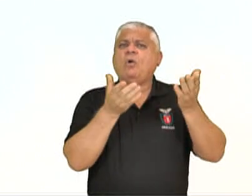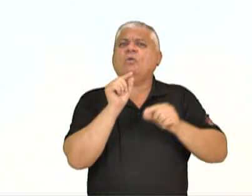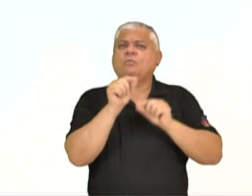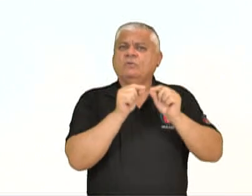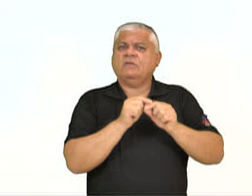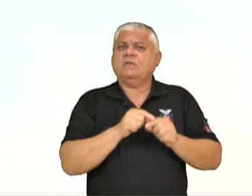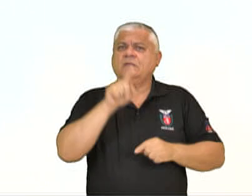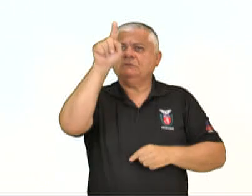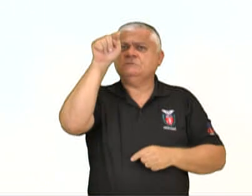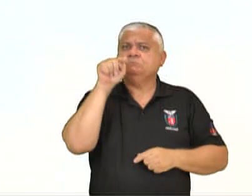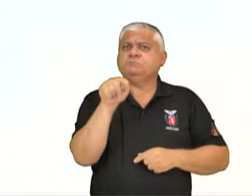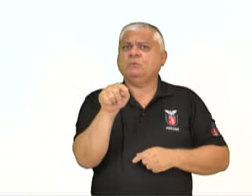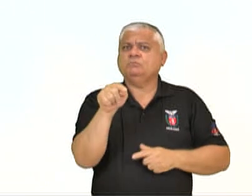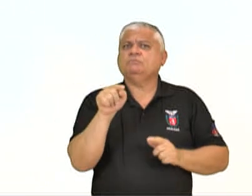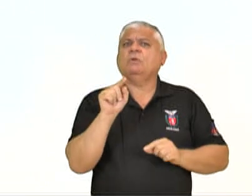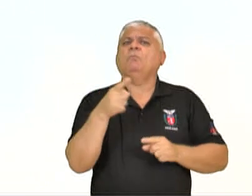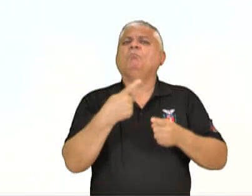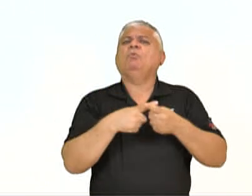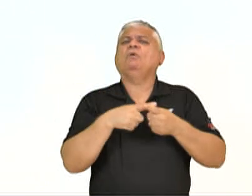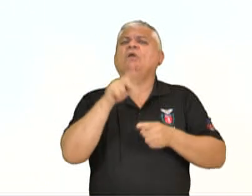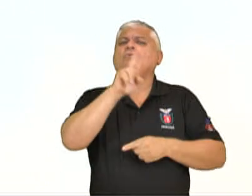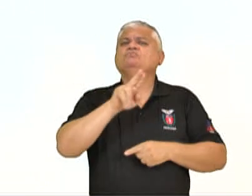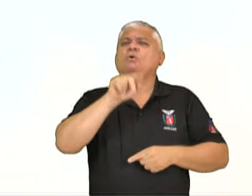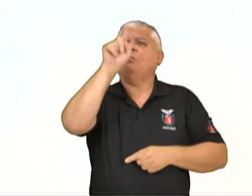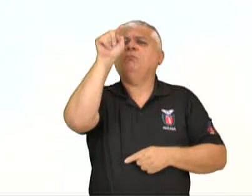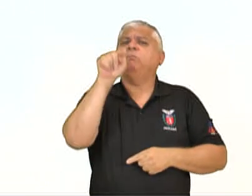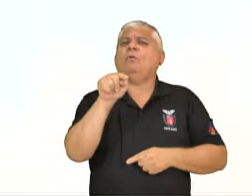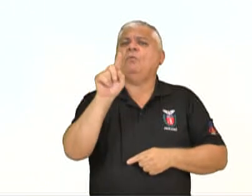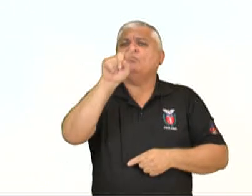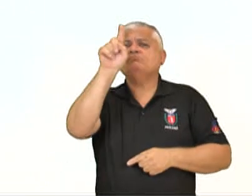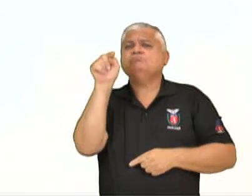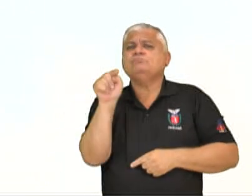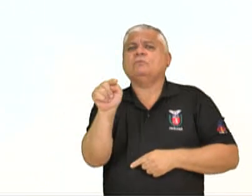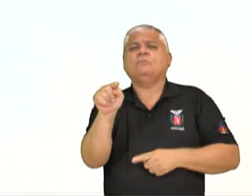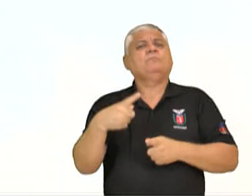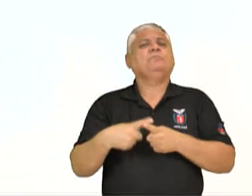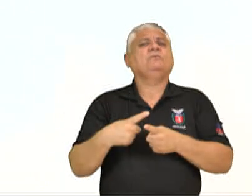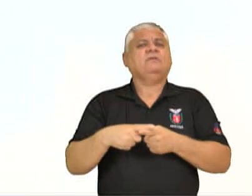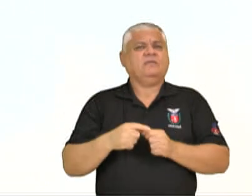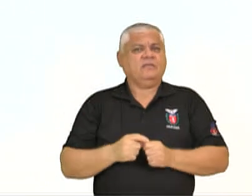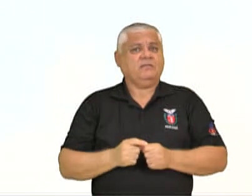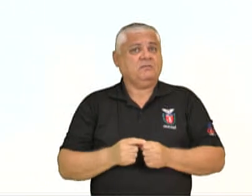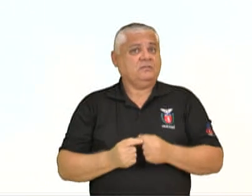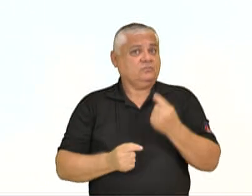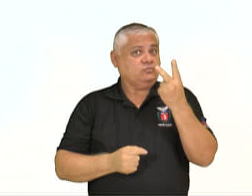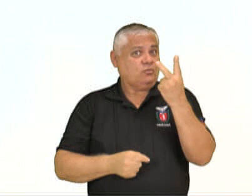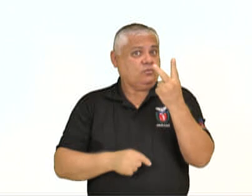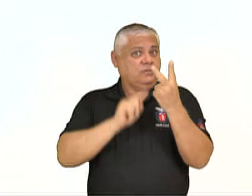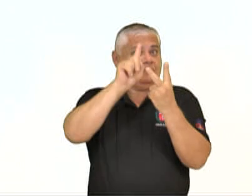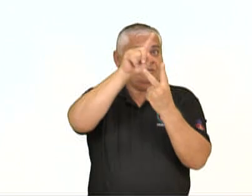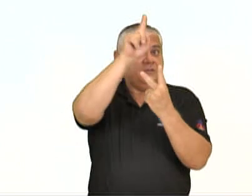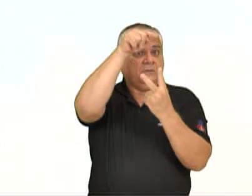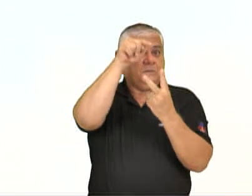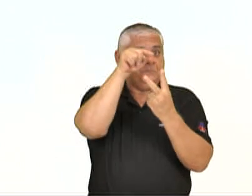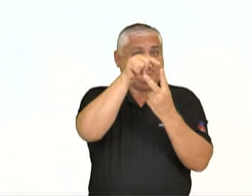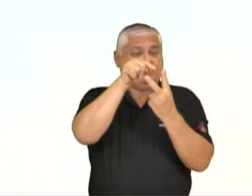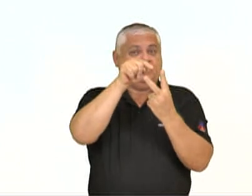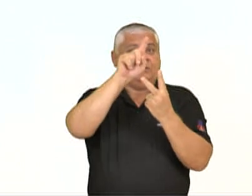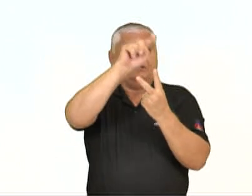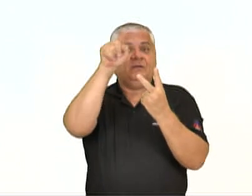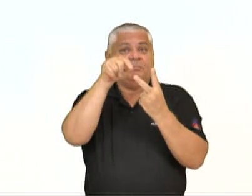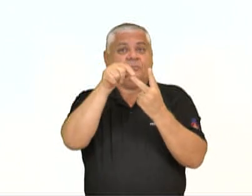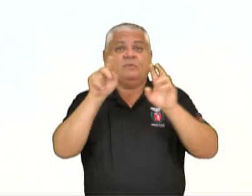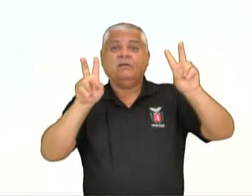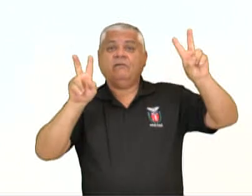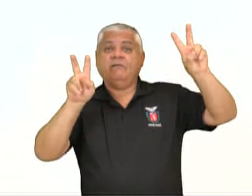o ponto de exclamação, e o ponto de interrogação. E também, aqui nesse momento, a gente usou as aspas para indicar